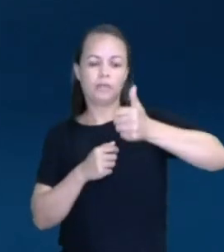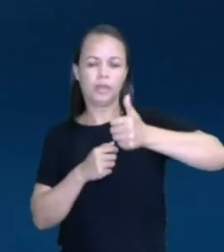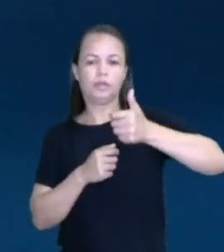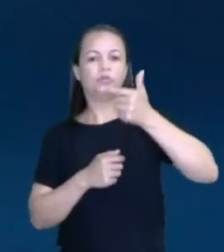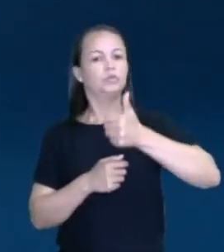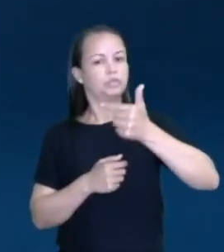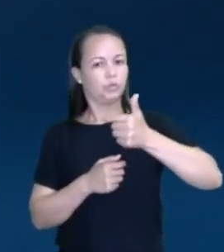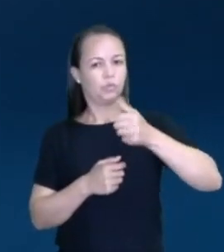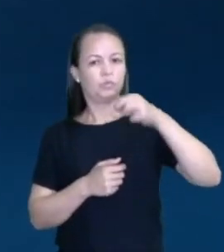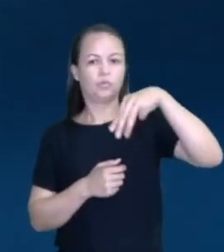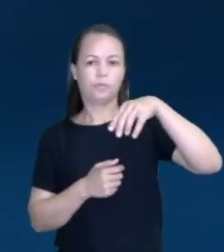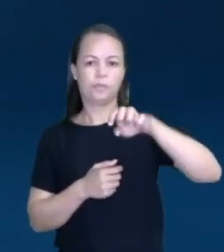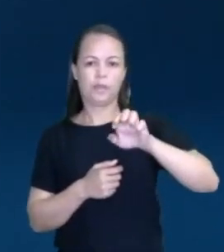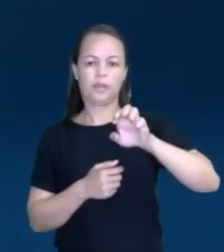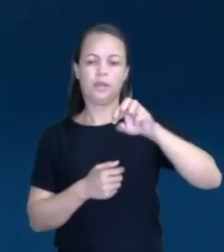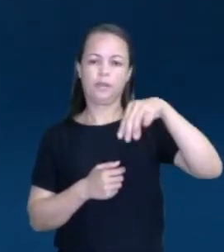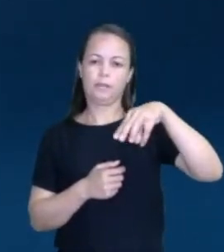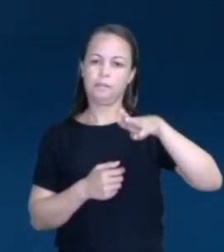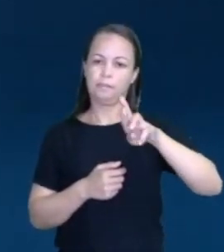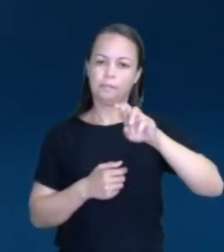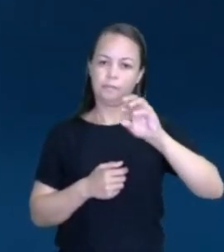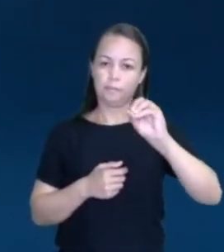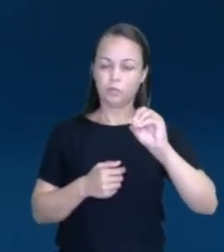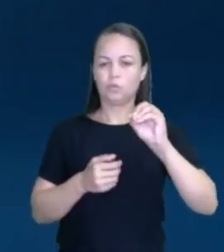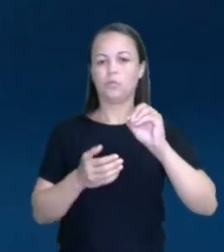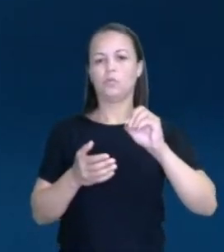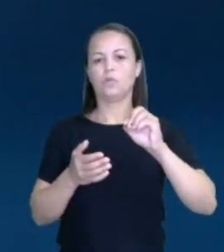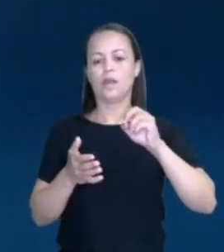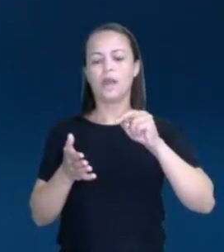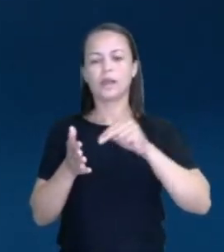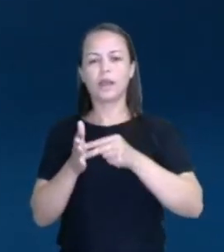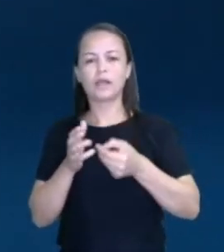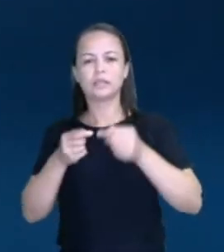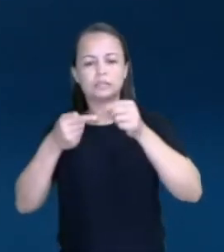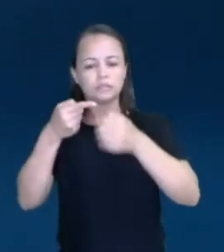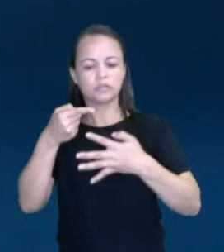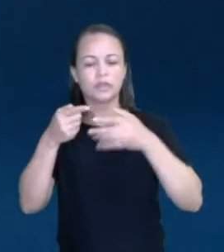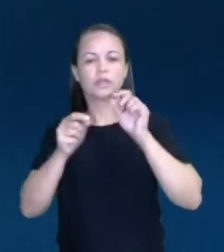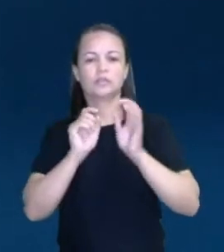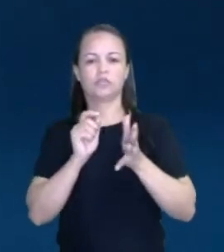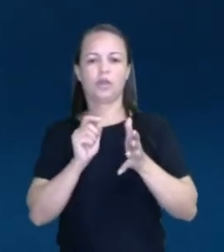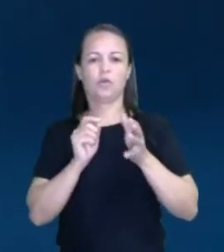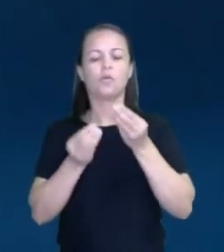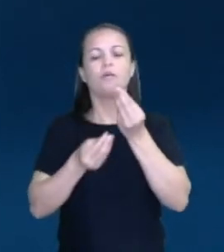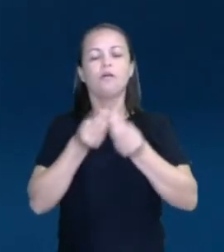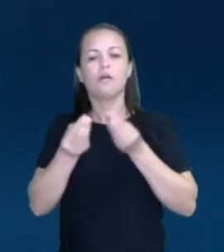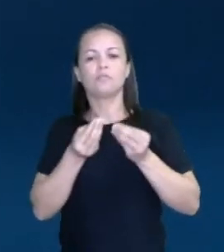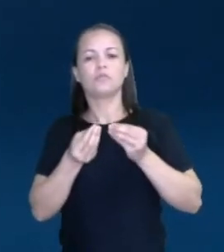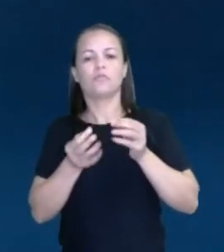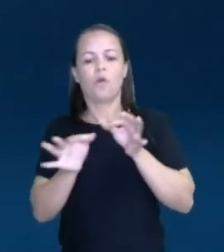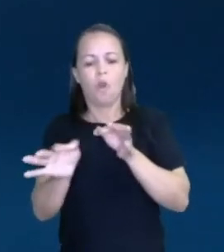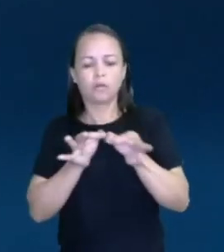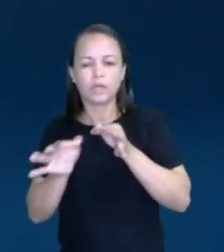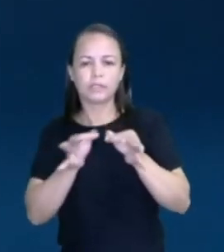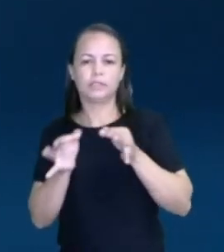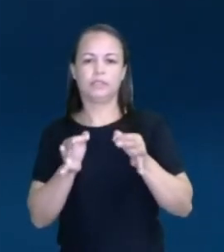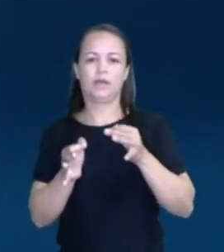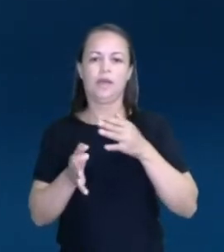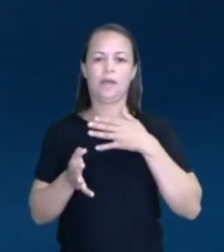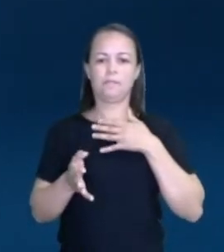como se fosse uma classificação. Como eu vou organizar minha equação para encontrar o valor de